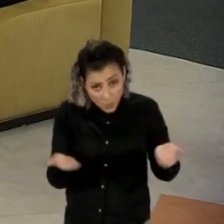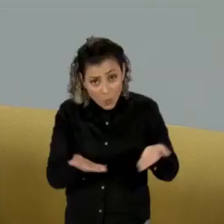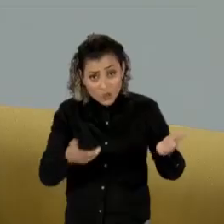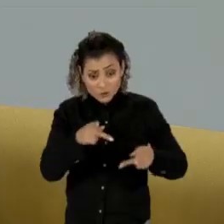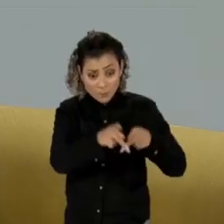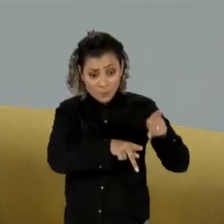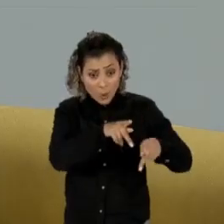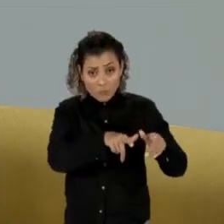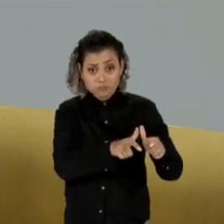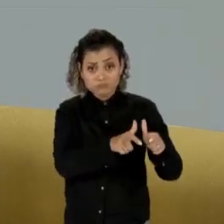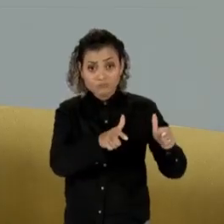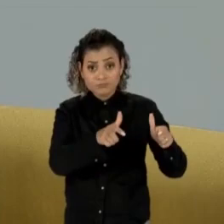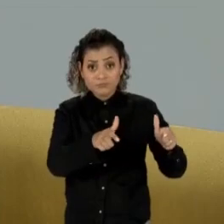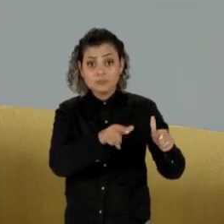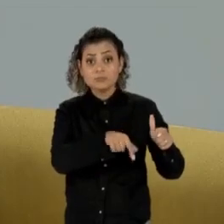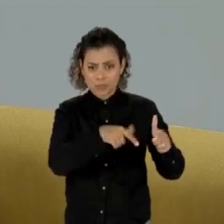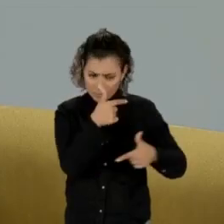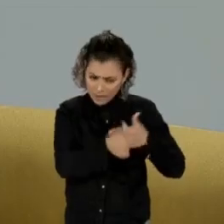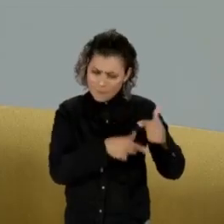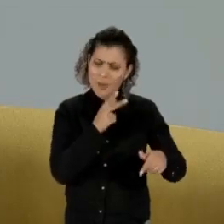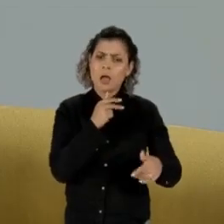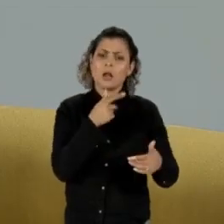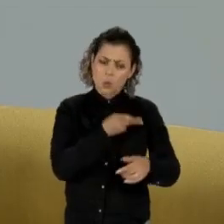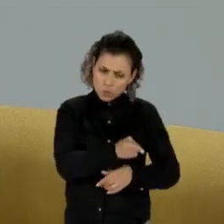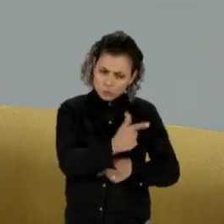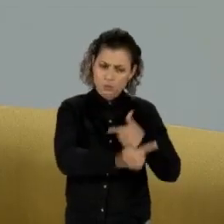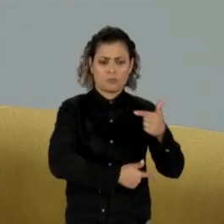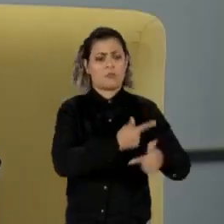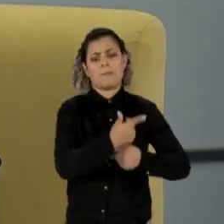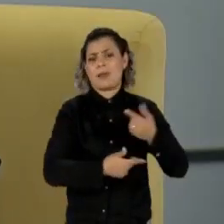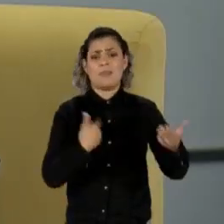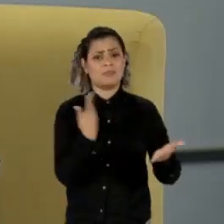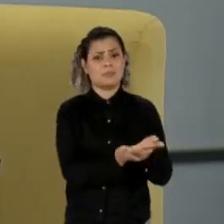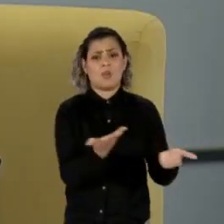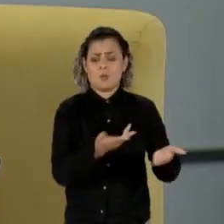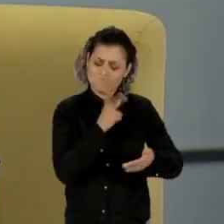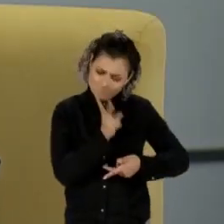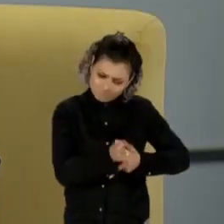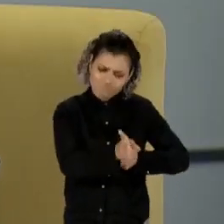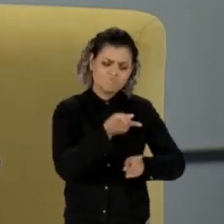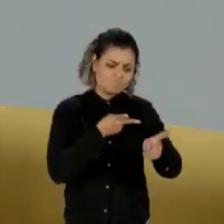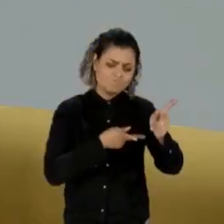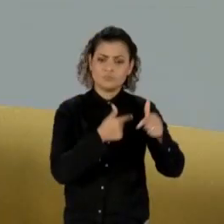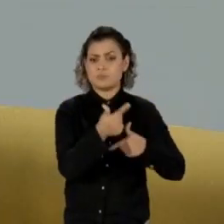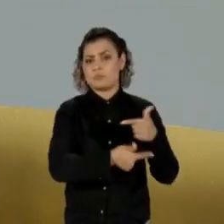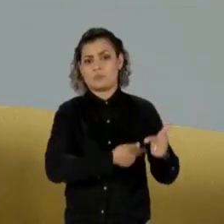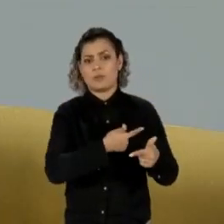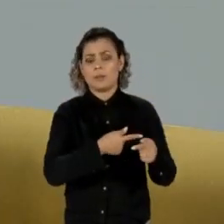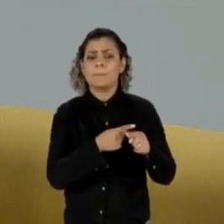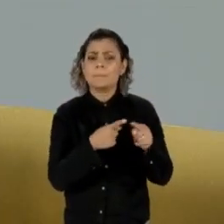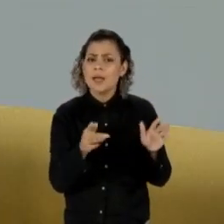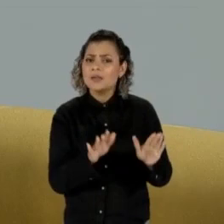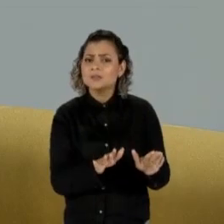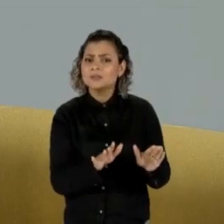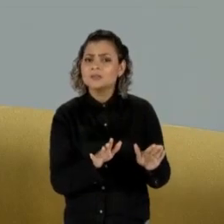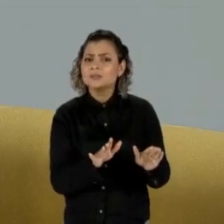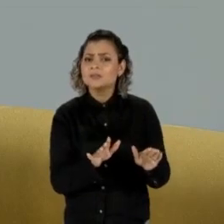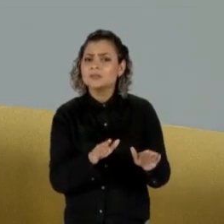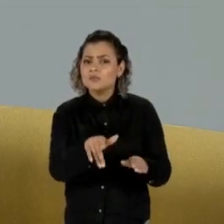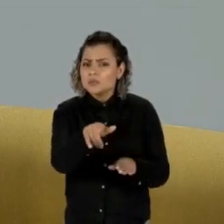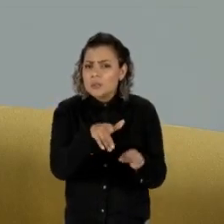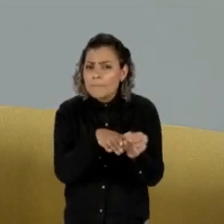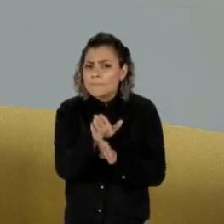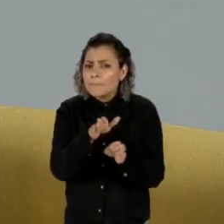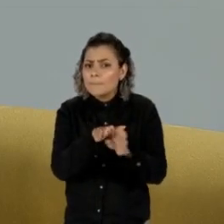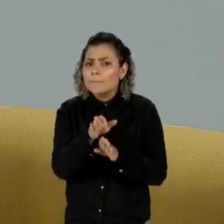população é permanece ativa permanece nos seus postos de trabalho em que momento é essa ela aconselha o